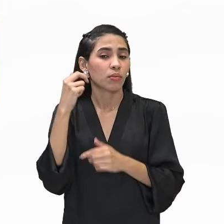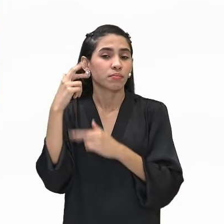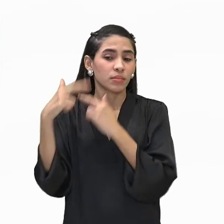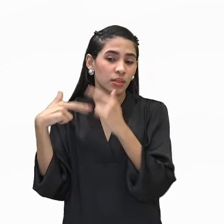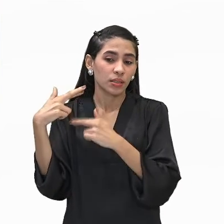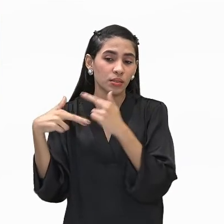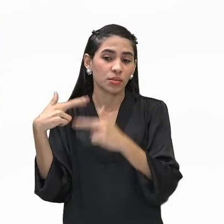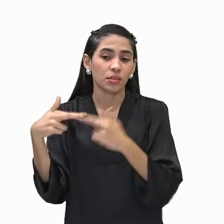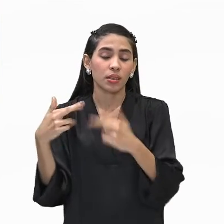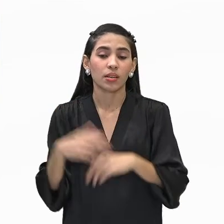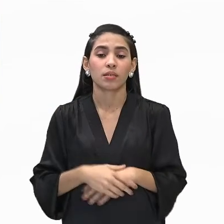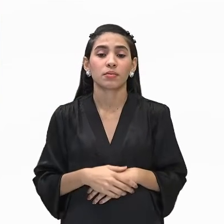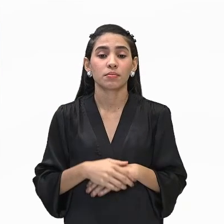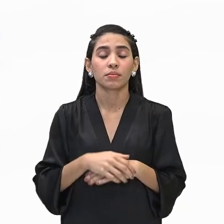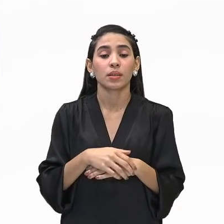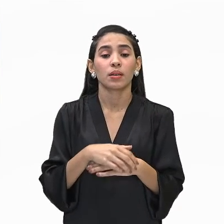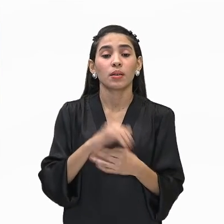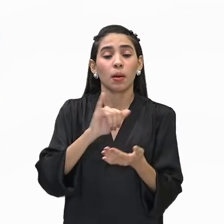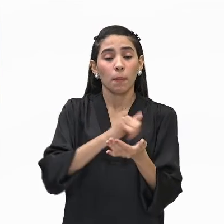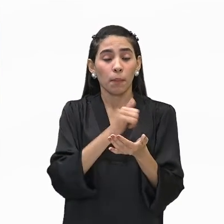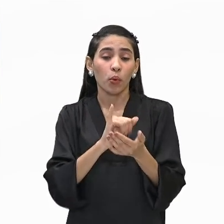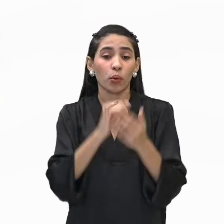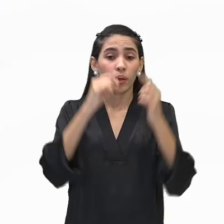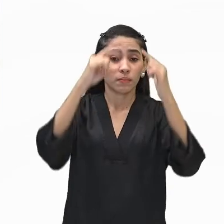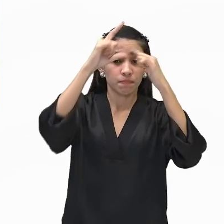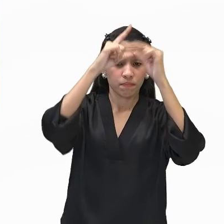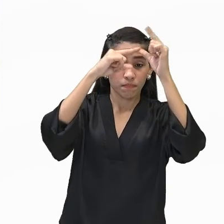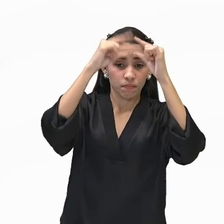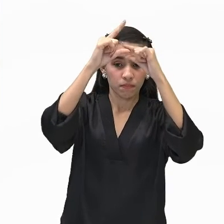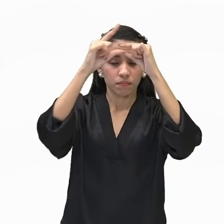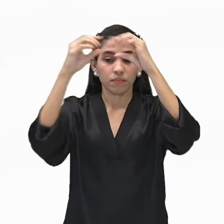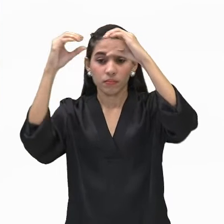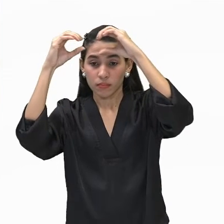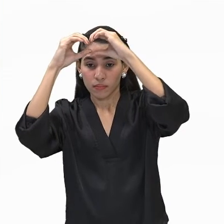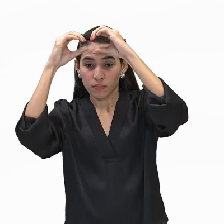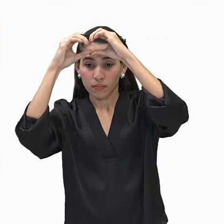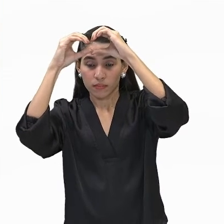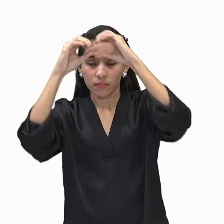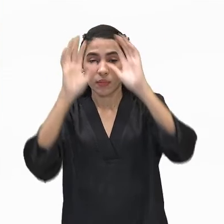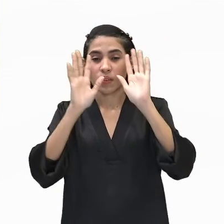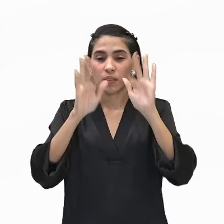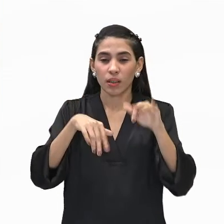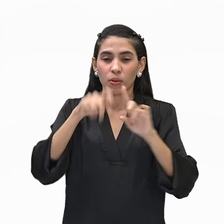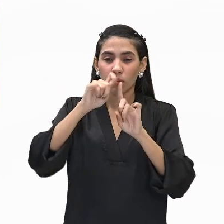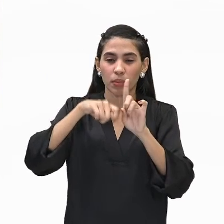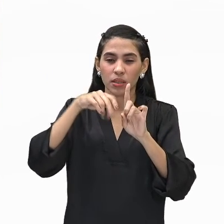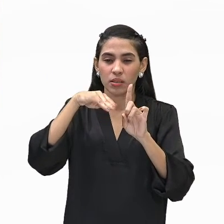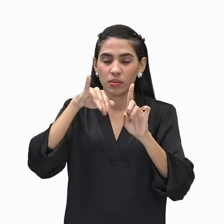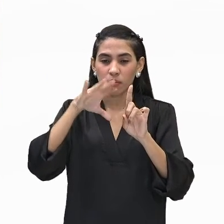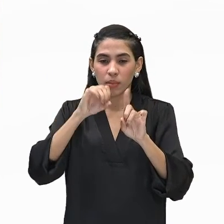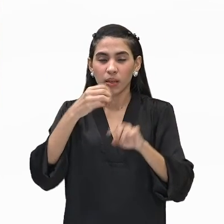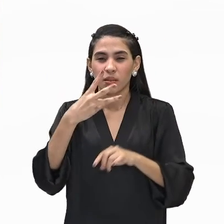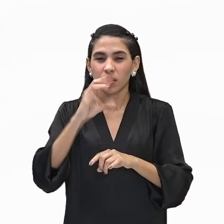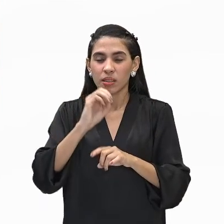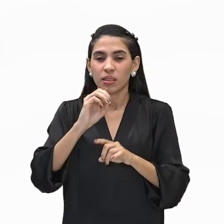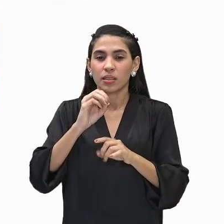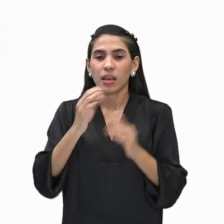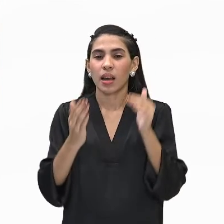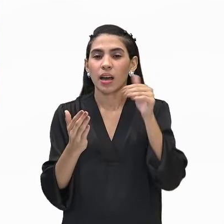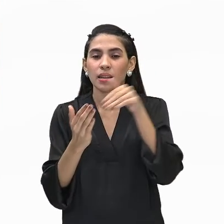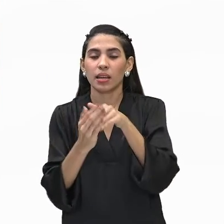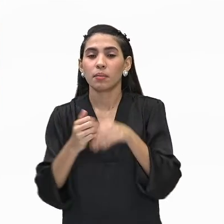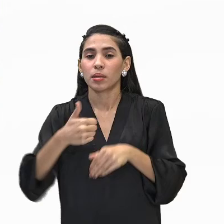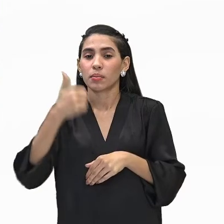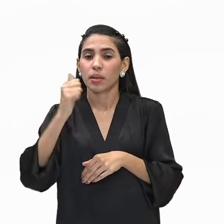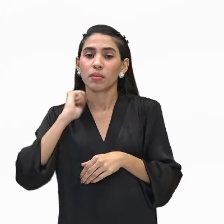tradicional, que envolve o boi garantido ali, que é uma festa que vai do final do mês de maio, 30 de maio, a 1º de abril ali, e